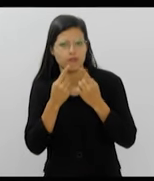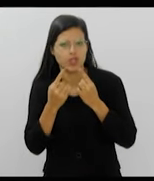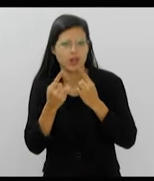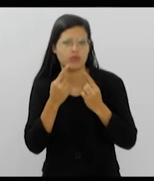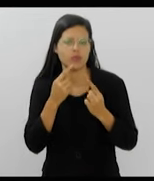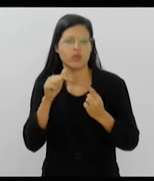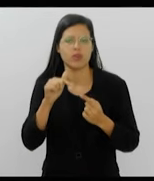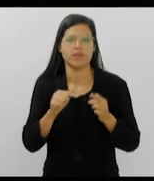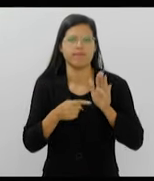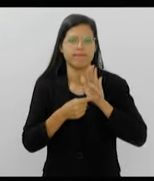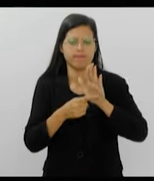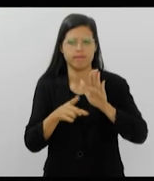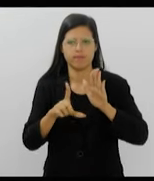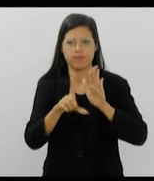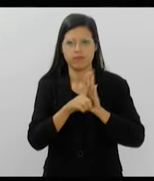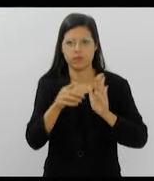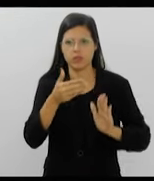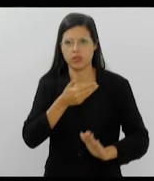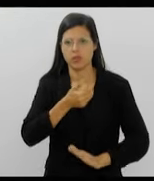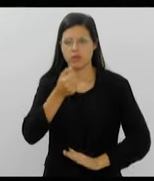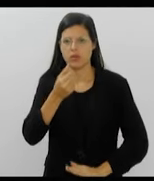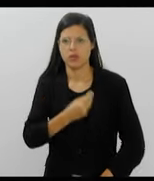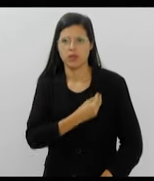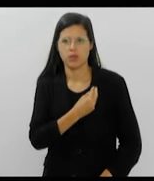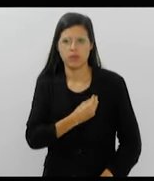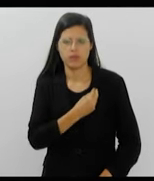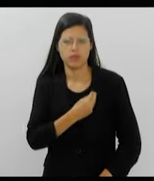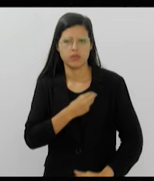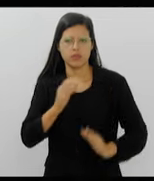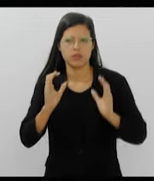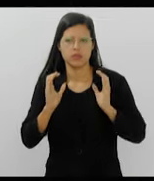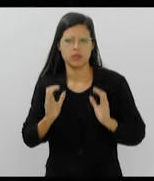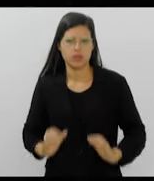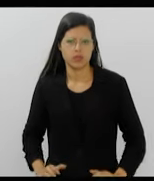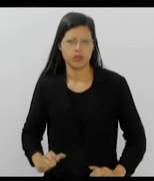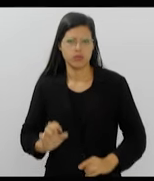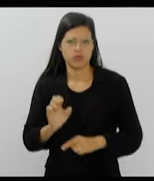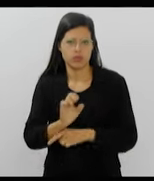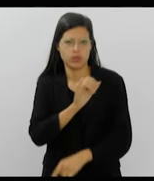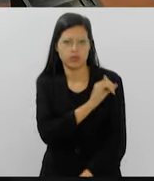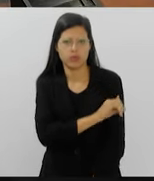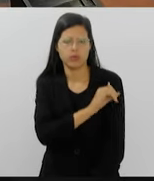leis que melhorem a vida do cidadão do Estado do Rio de Janeiro. Muito